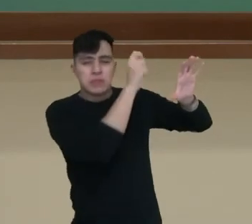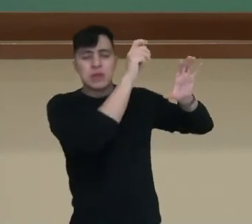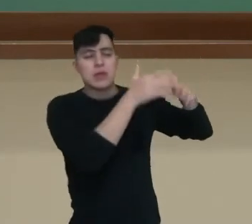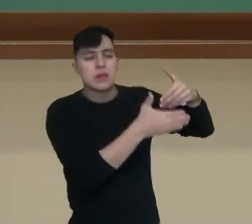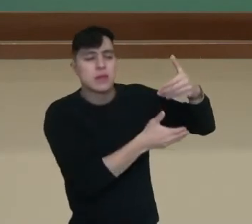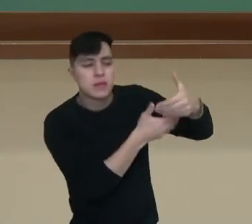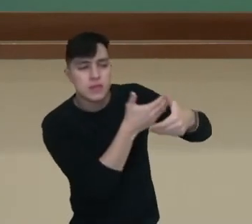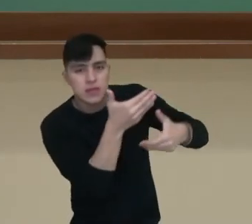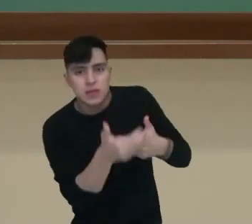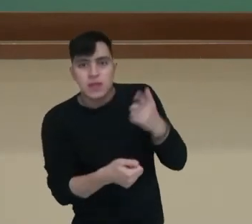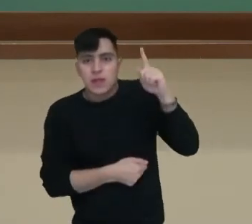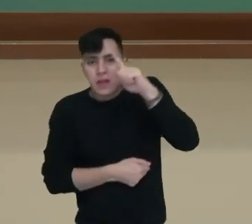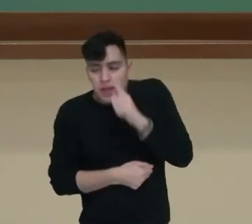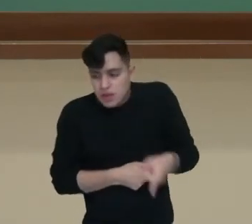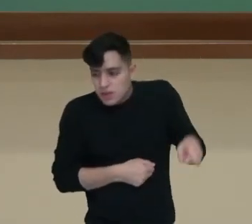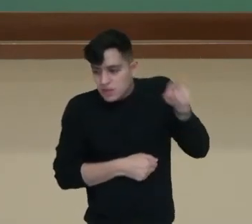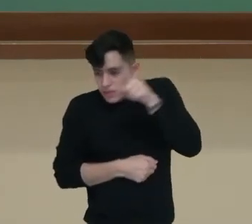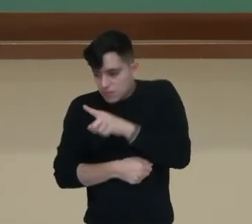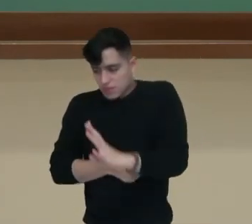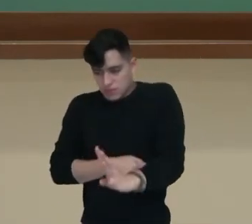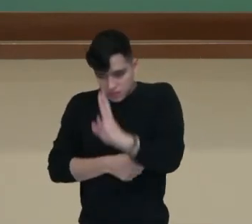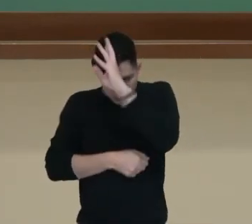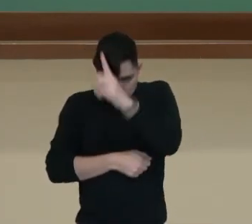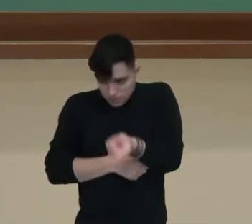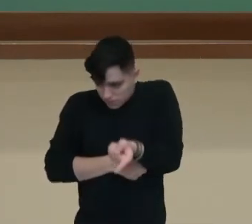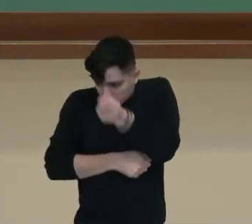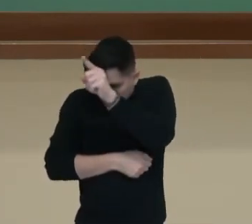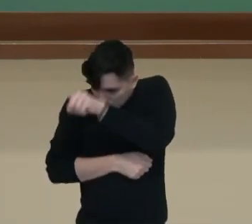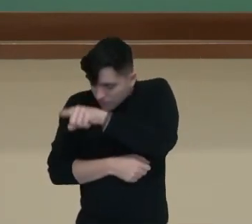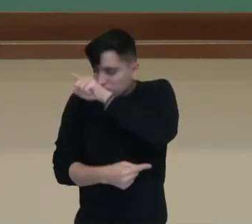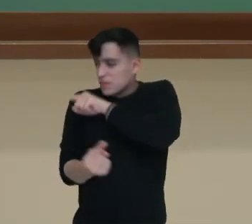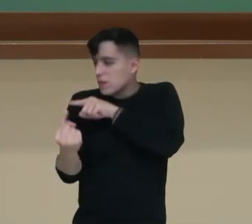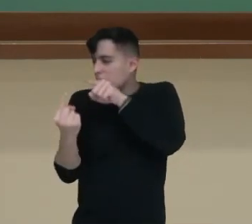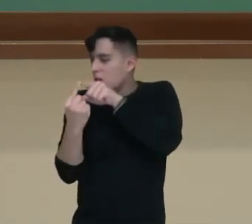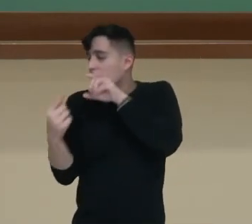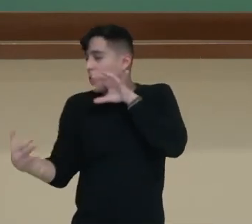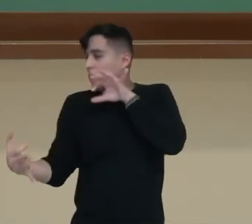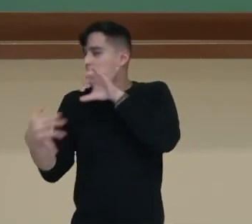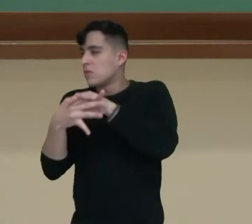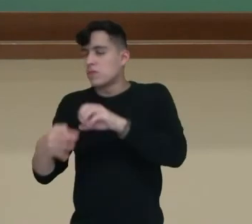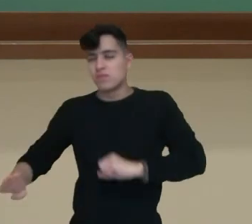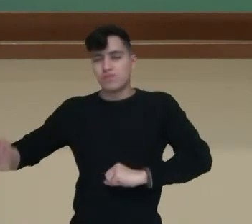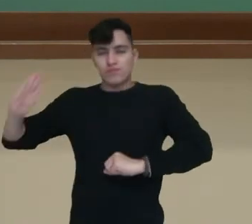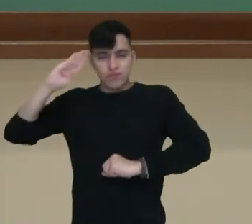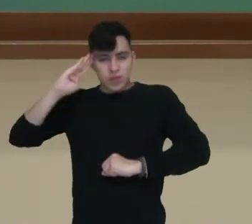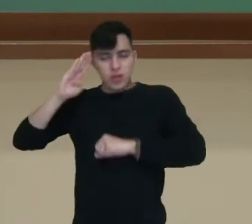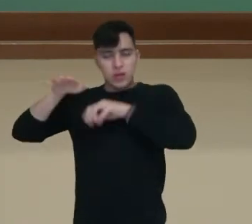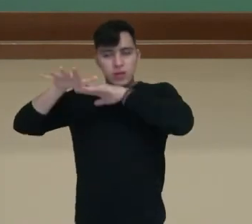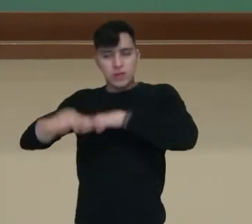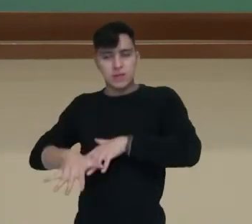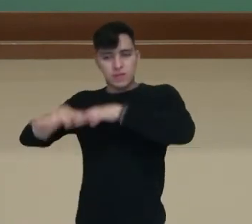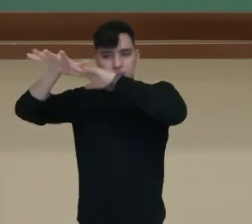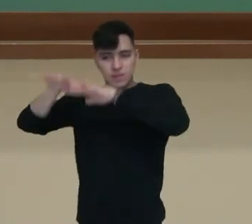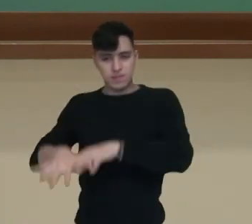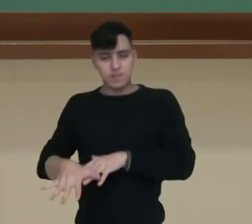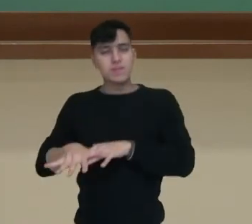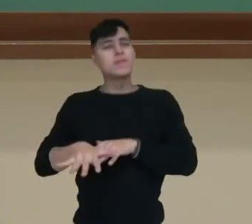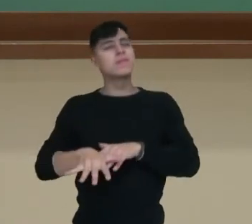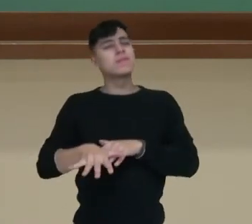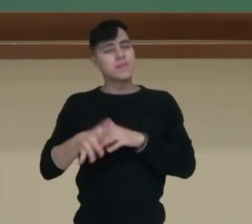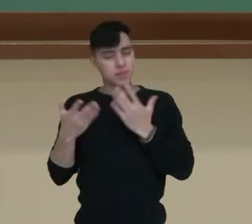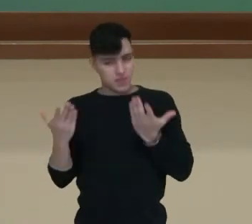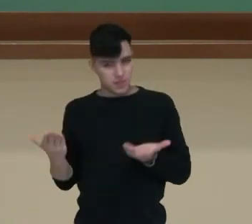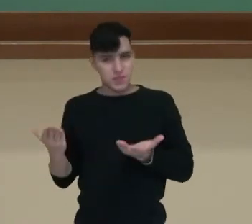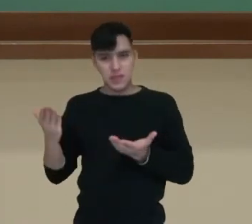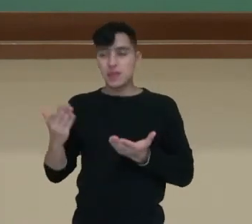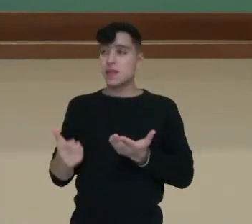para a Grécia, para Roma, depois ela tinha um objetivo mais militar, né? Então, ali você vai um pouquinho conhecer um pouco